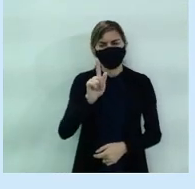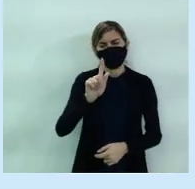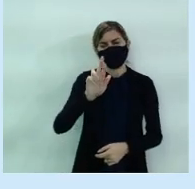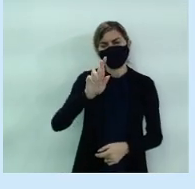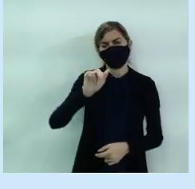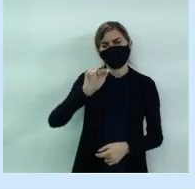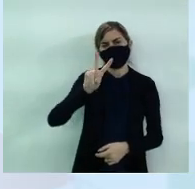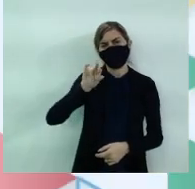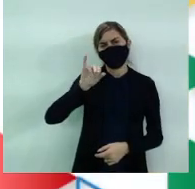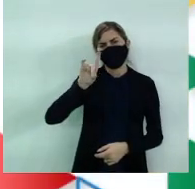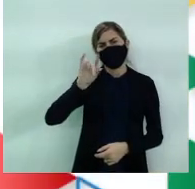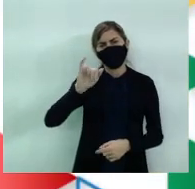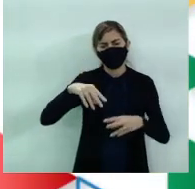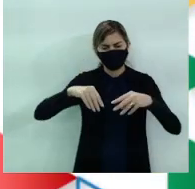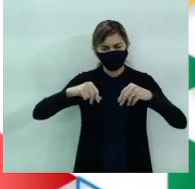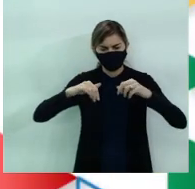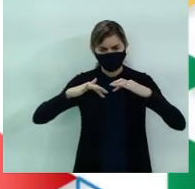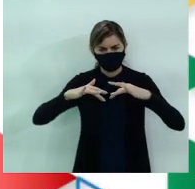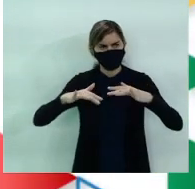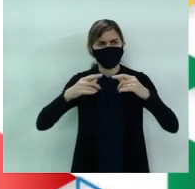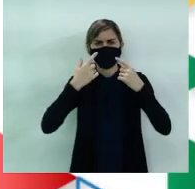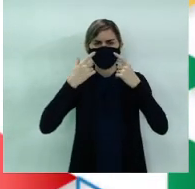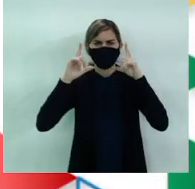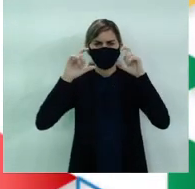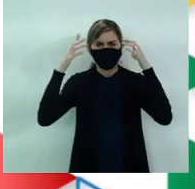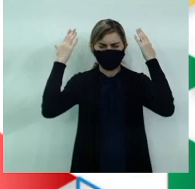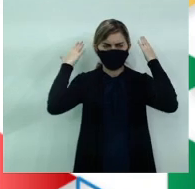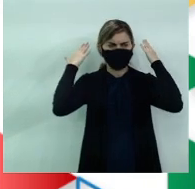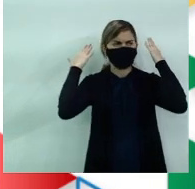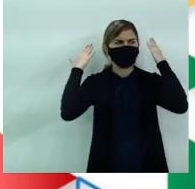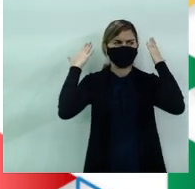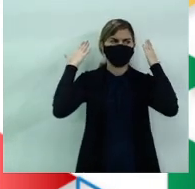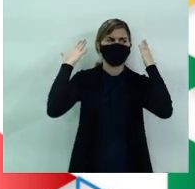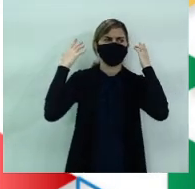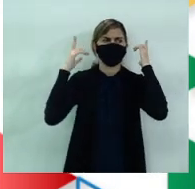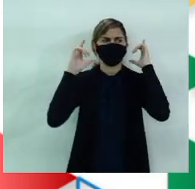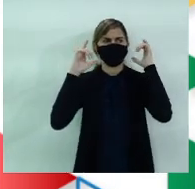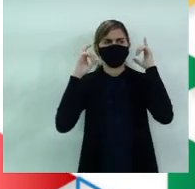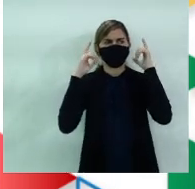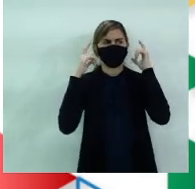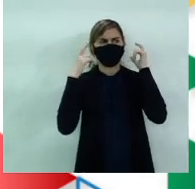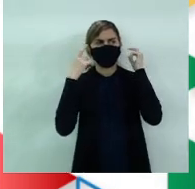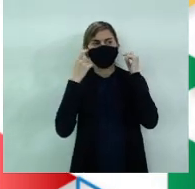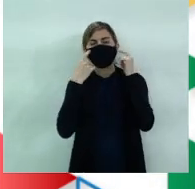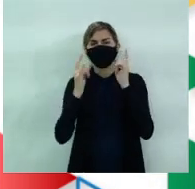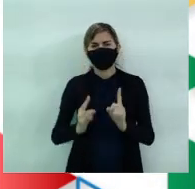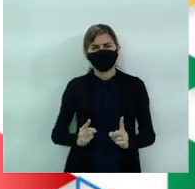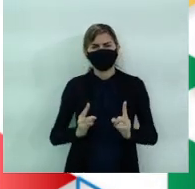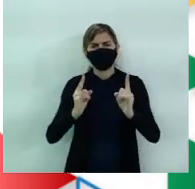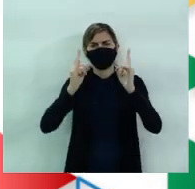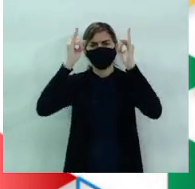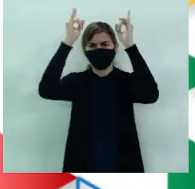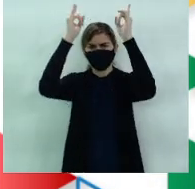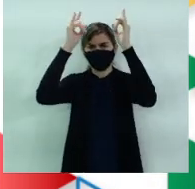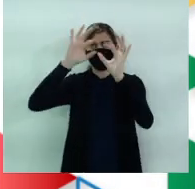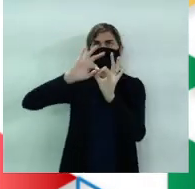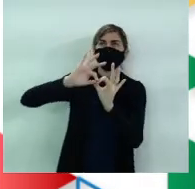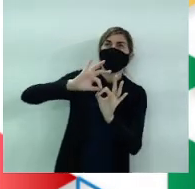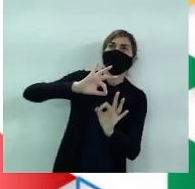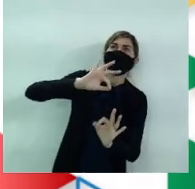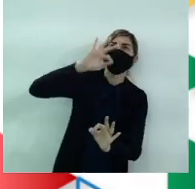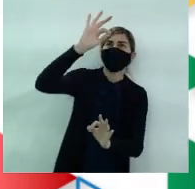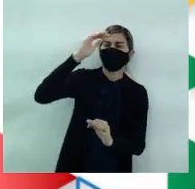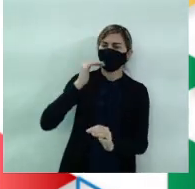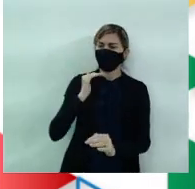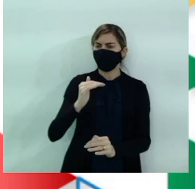gravidade terrestre. Vê só essa imagem que está aí na telinha. A gente tem a imagem de um edifício, né? Então, quanto maior for